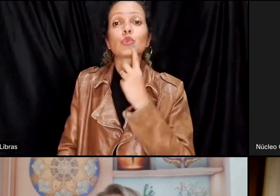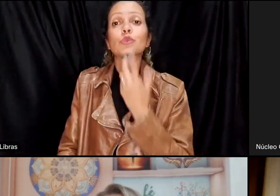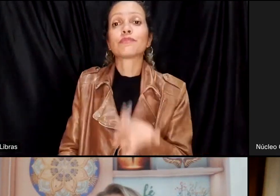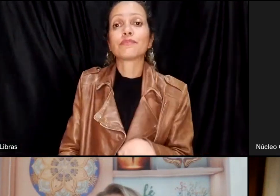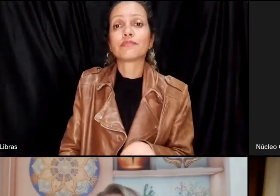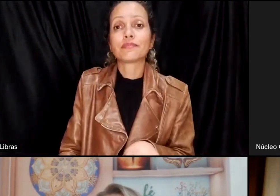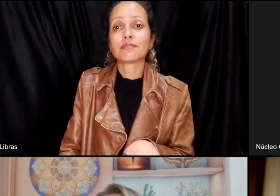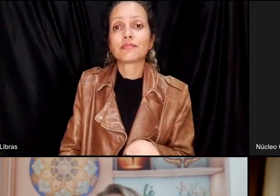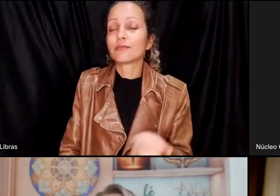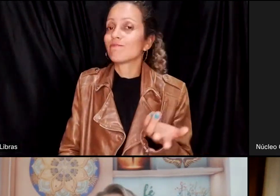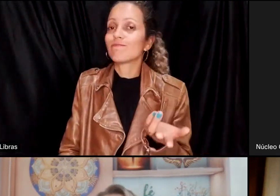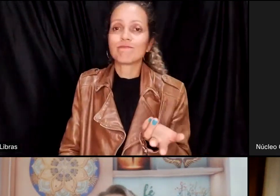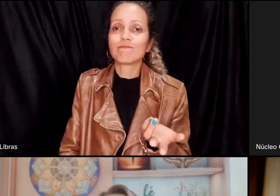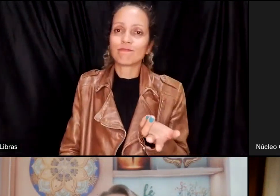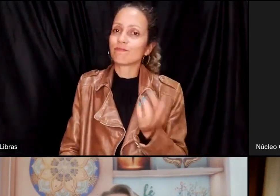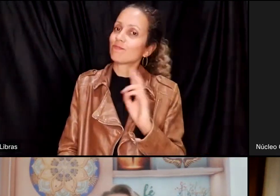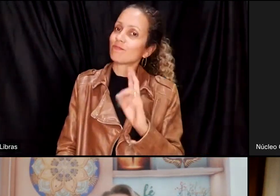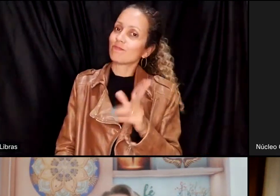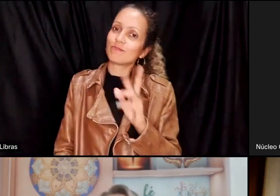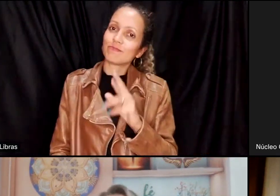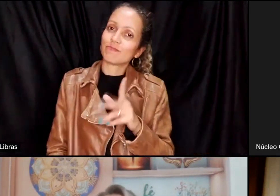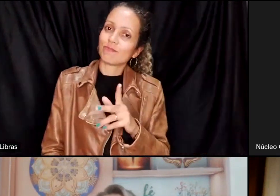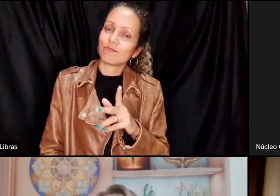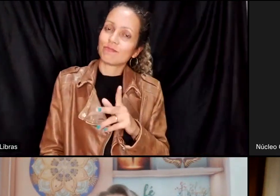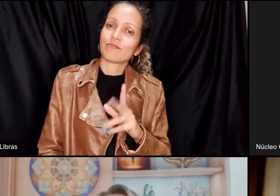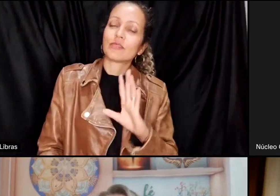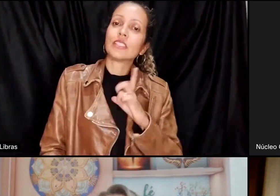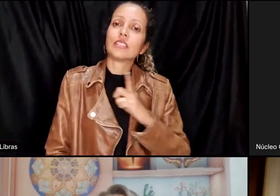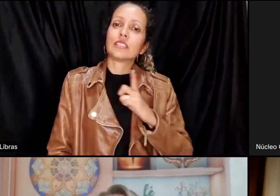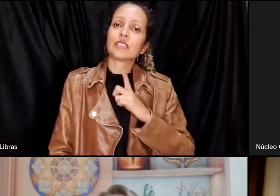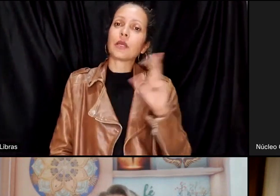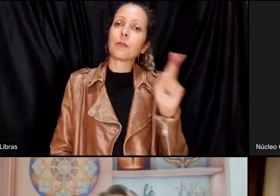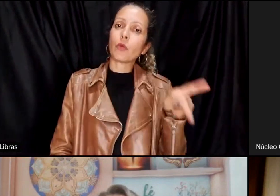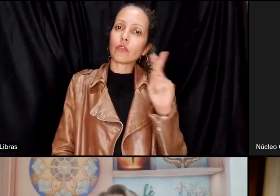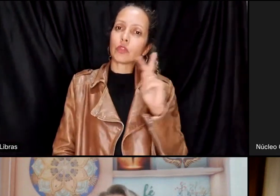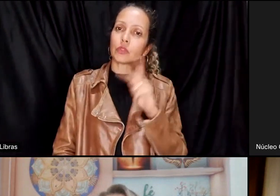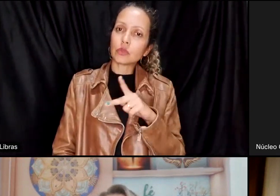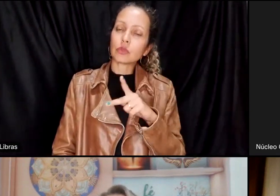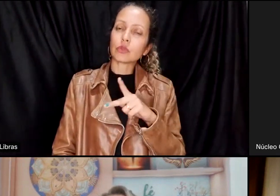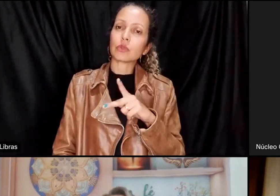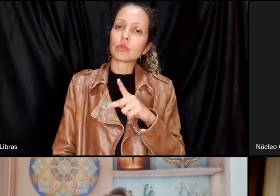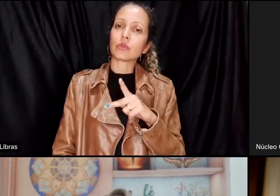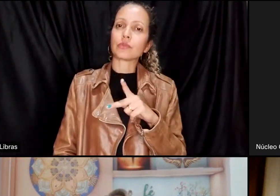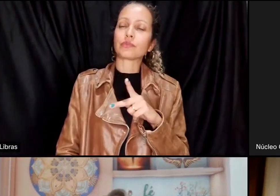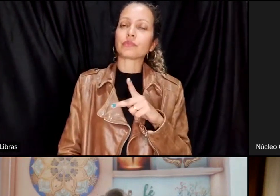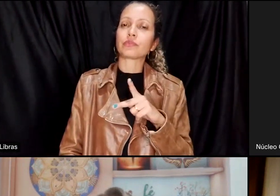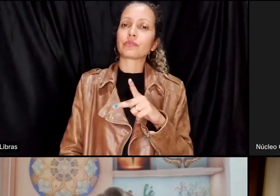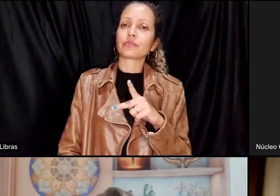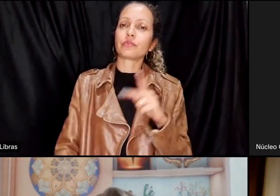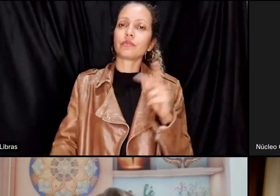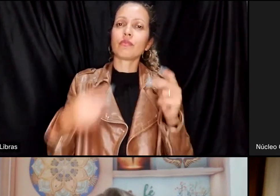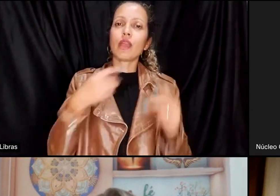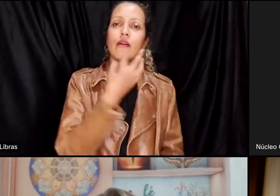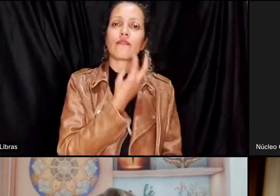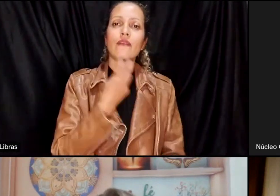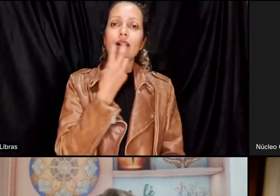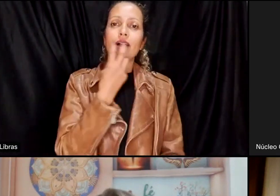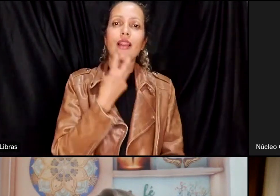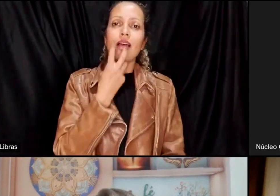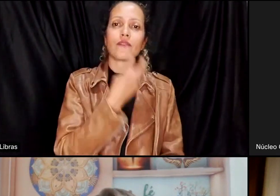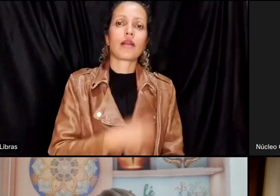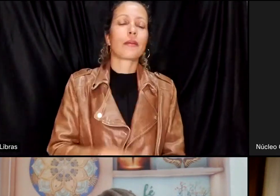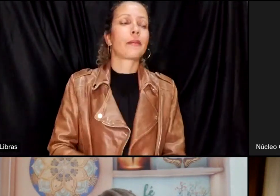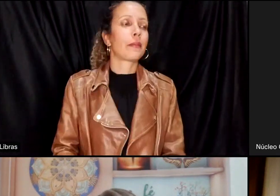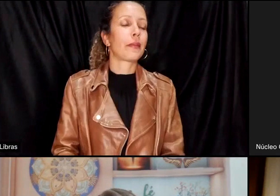Né? Então, por exemplo, tem professor que fala, a criança lê lábio, vamos dizer assim, a hora que ele vira para escrever na lousa,